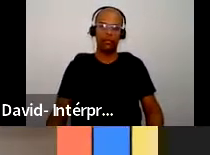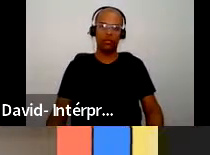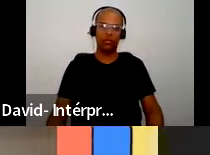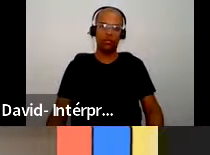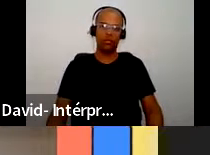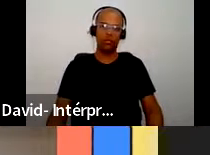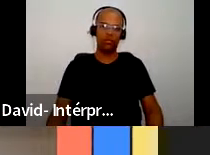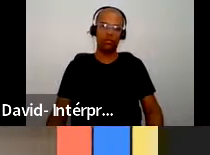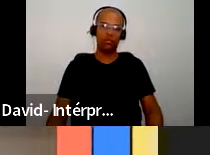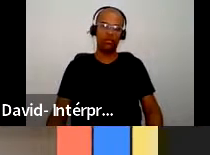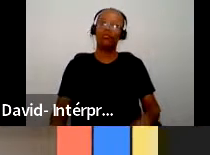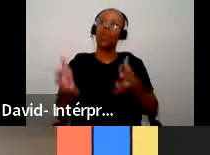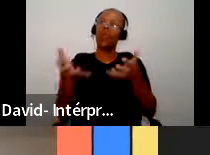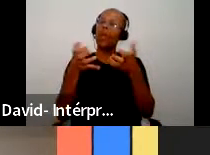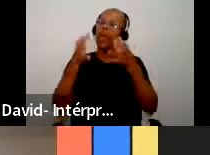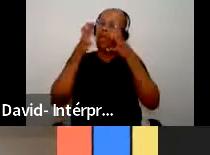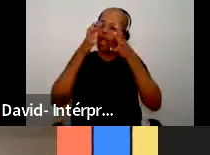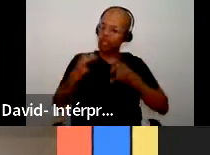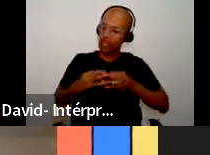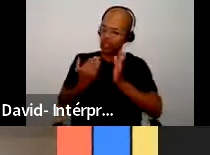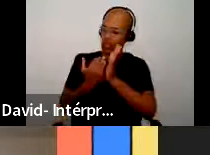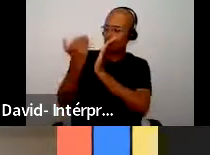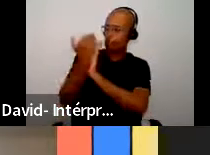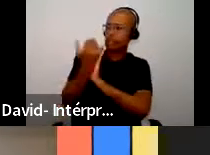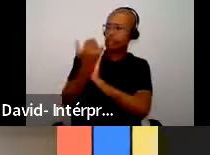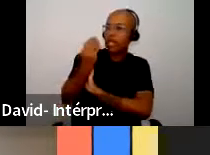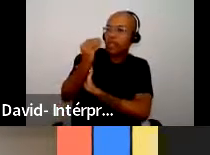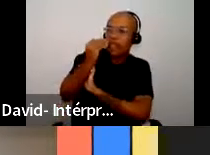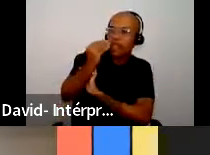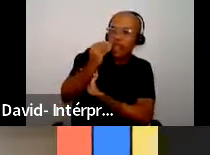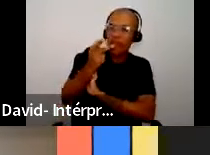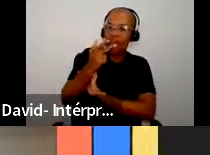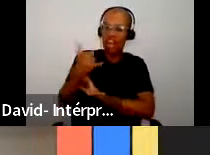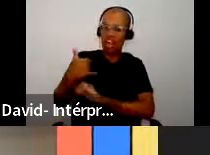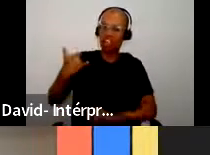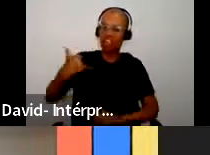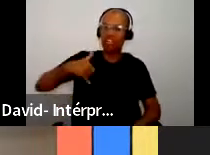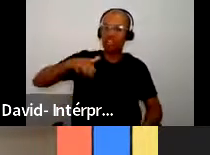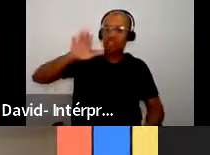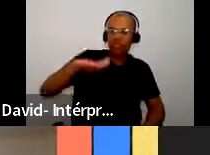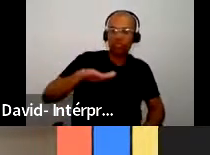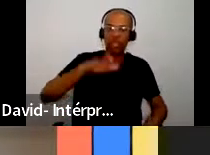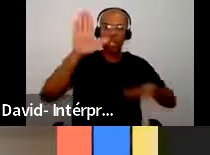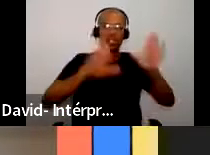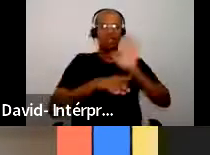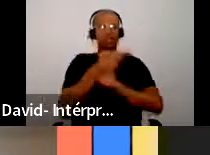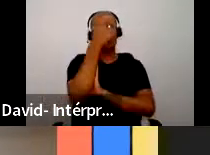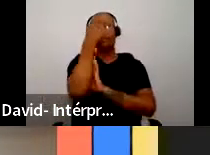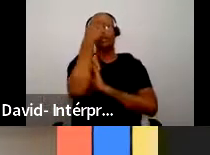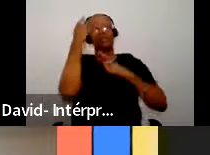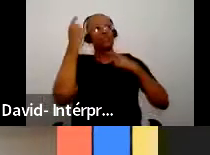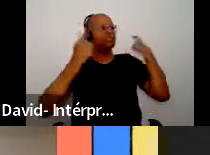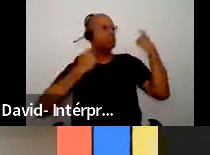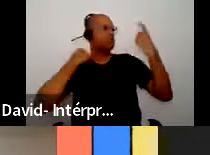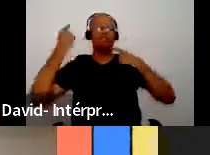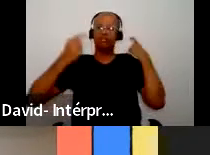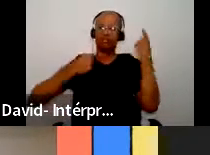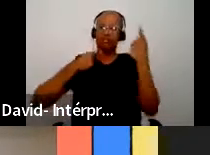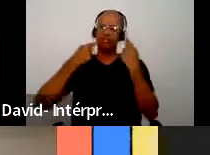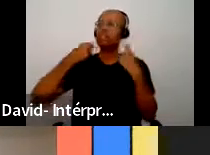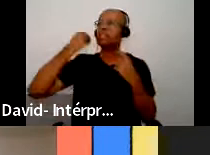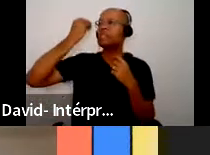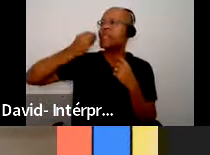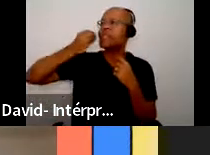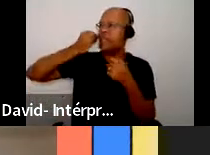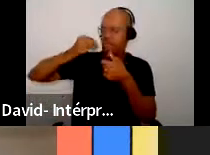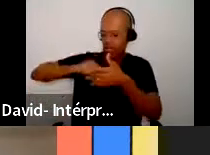Queríamos um pouco mais de atenção, mas sempre que tentamos dizem que nossa idade é pouca. Às vezes acho que estou ficando louca. Como pode a experiência ser uma pedra no caminho